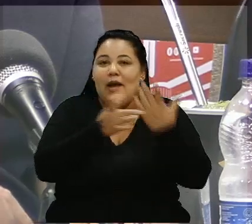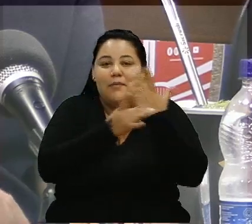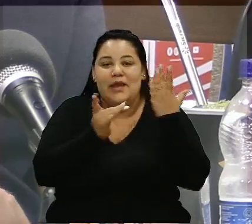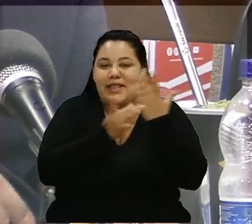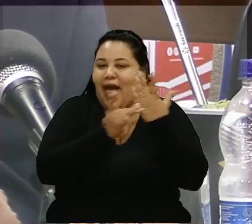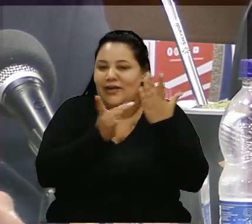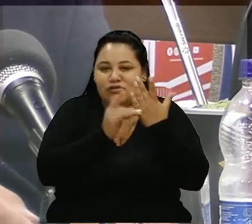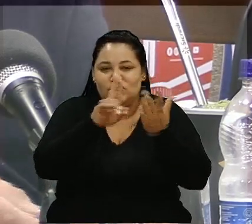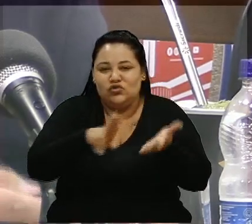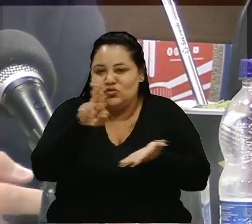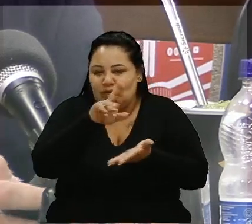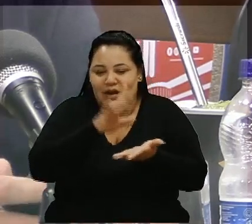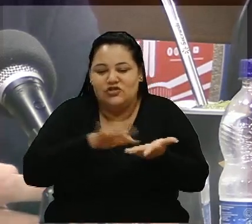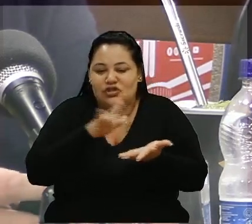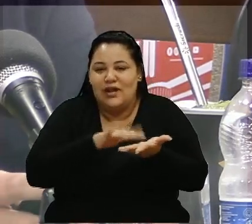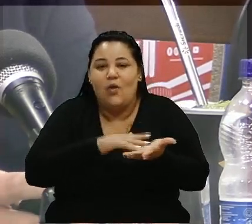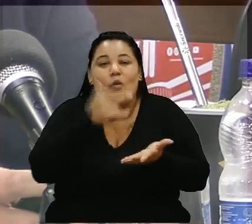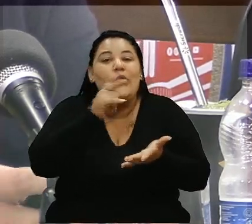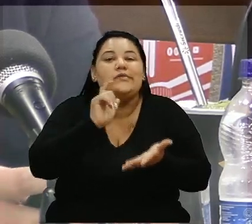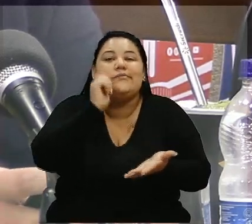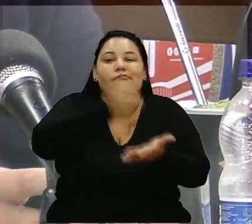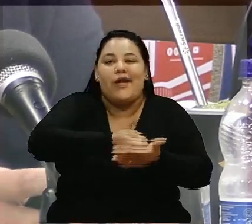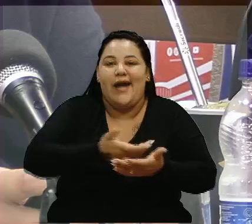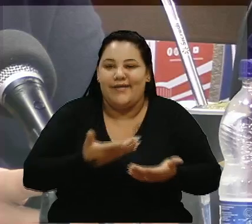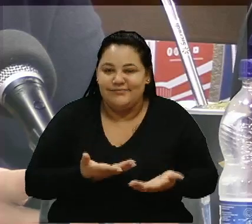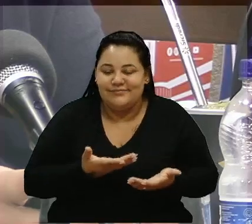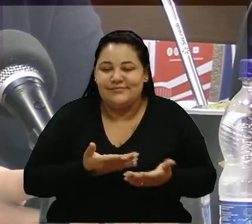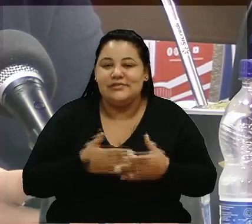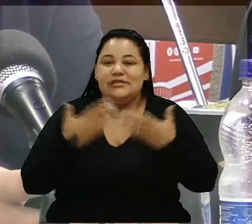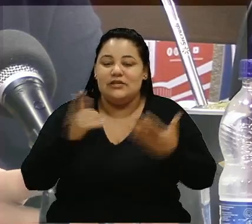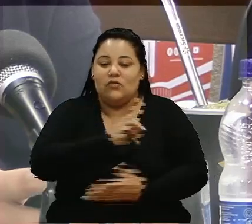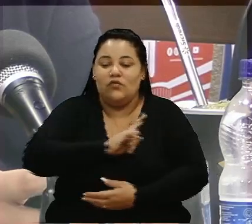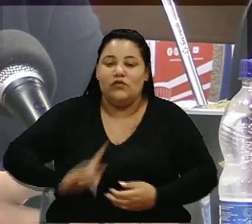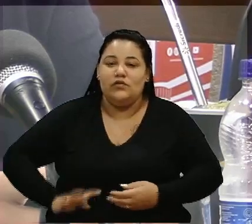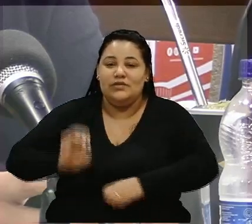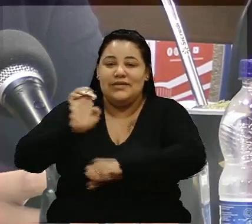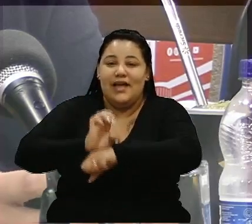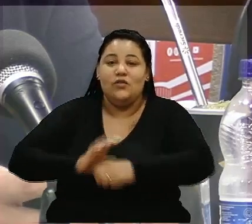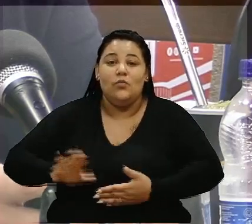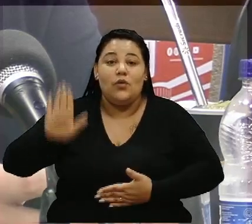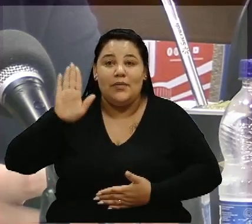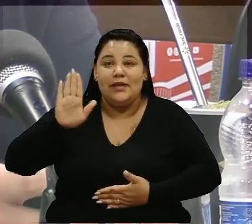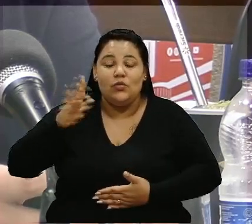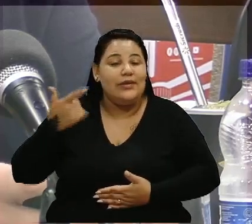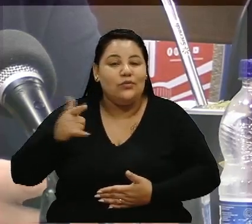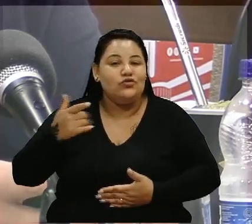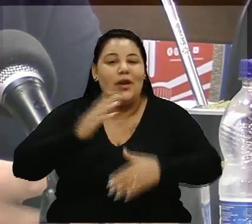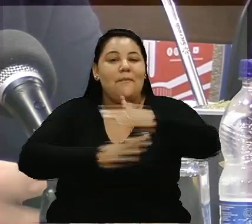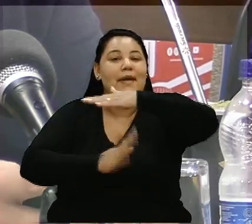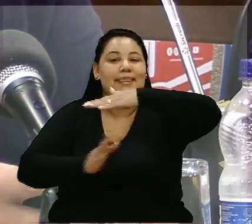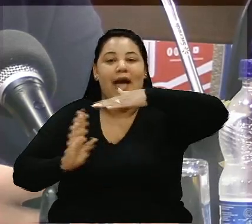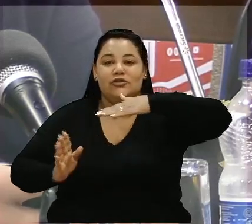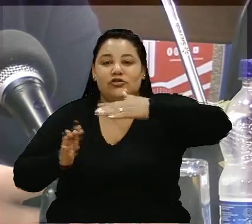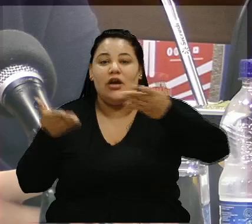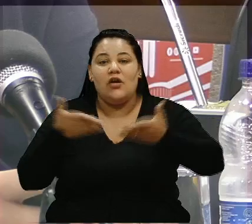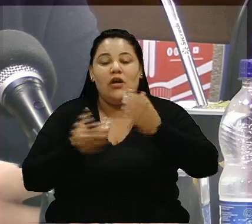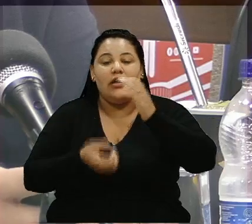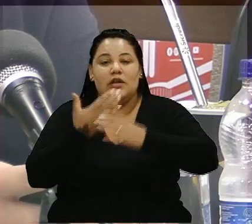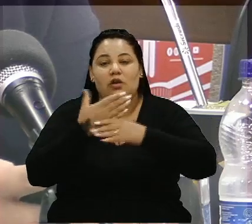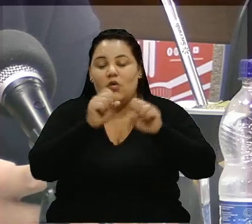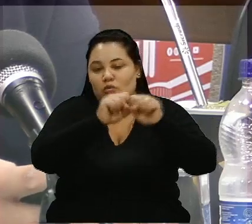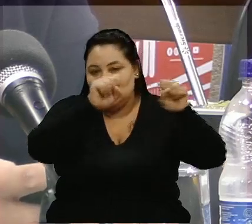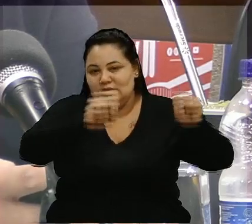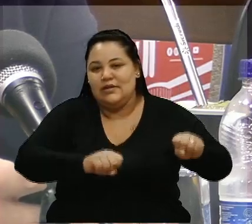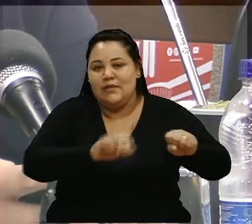nesses meios digitais para conseguir pagar. Então, o governador do estado tinha prometido que não haveria pedágio. E aí ele instalou o Free Flow, que